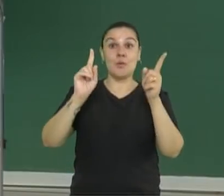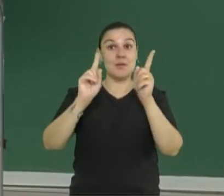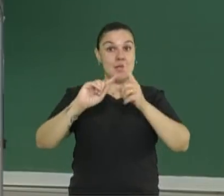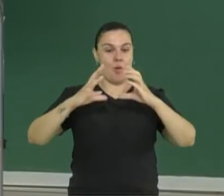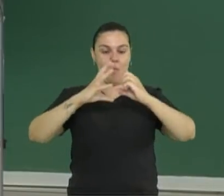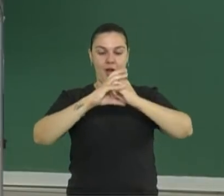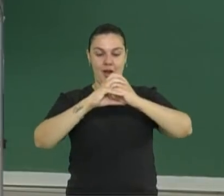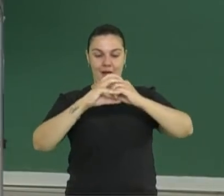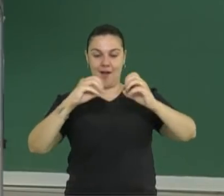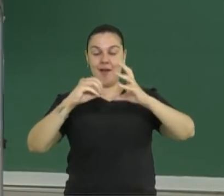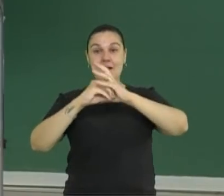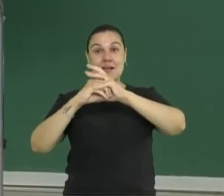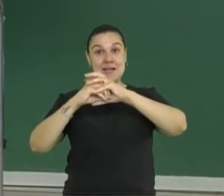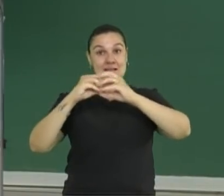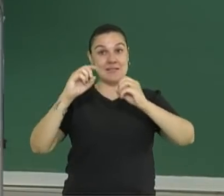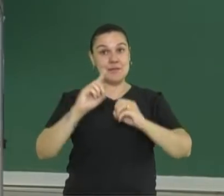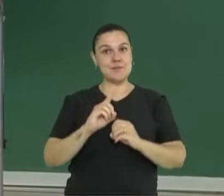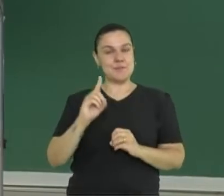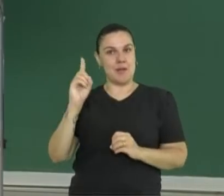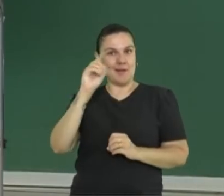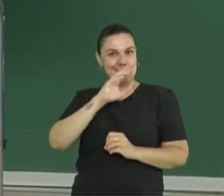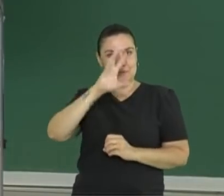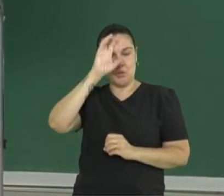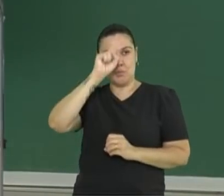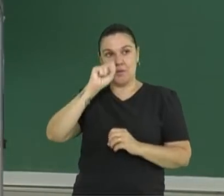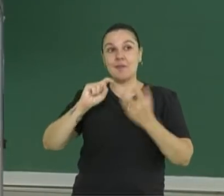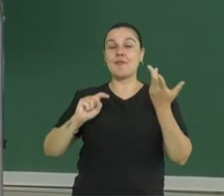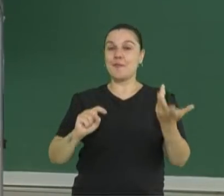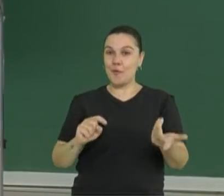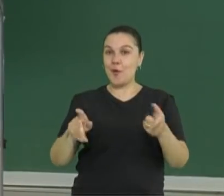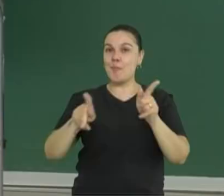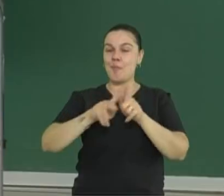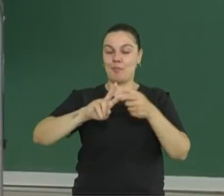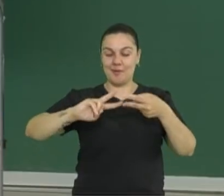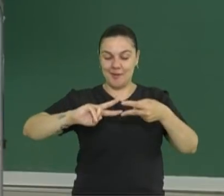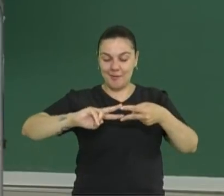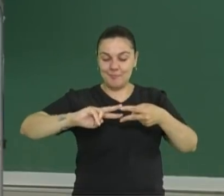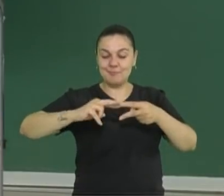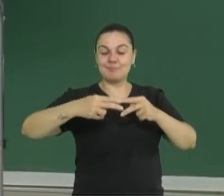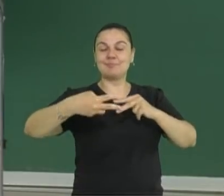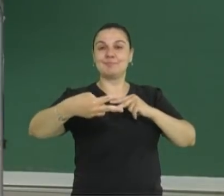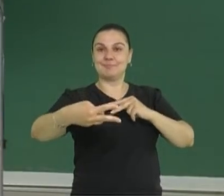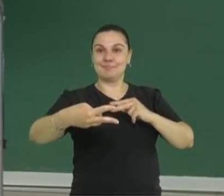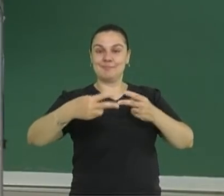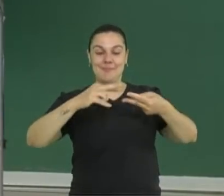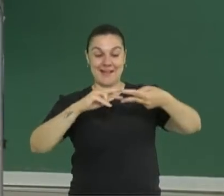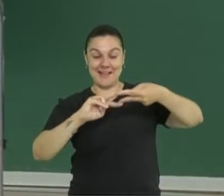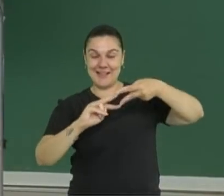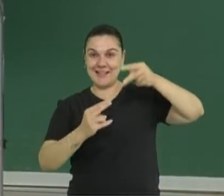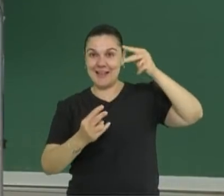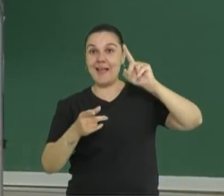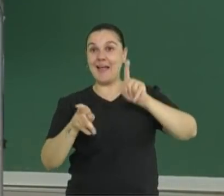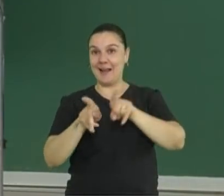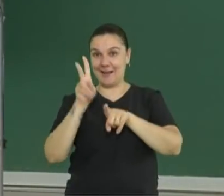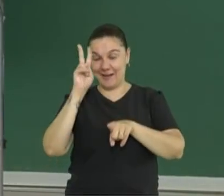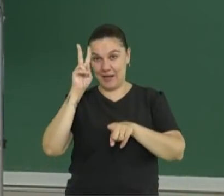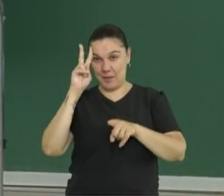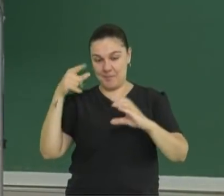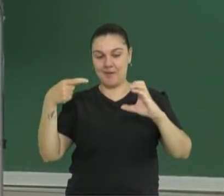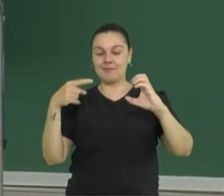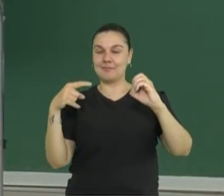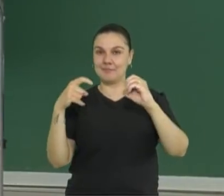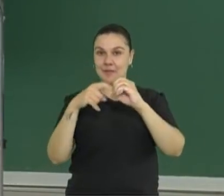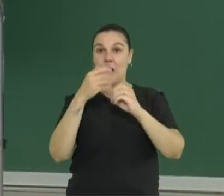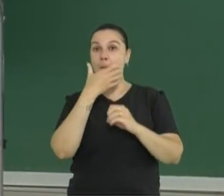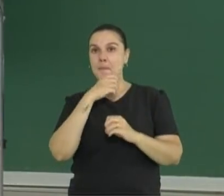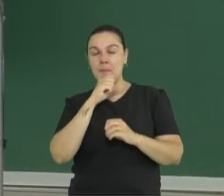reprodução assexuada que a gente aprendeu. Passou por um processo de reprodução sexuada. Os pais